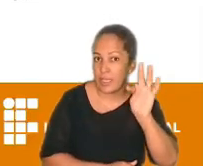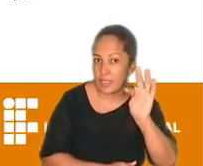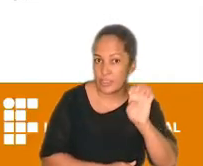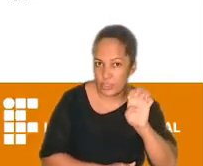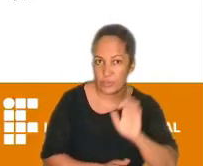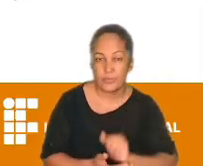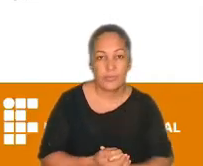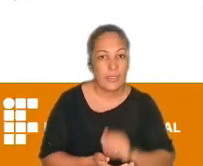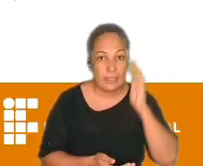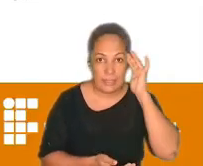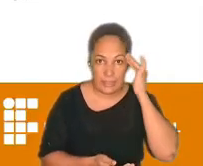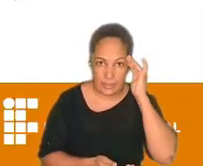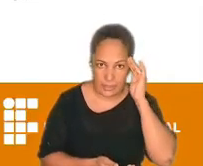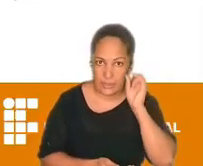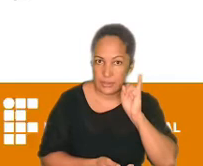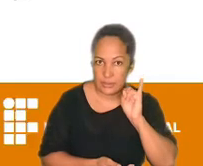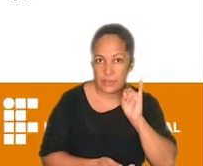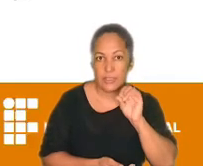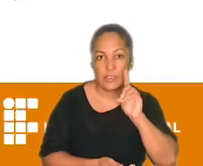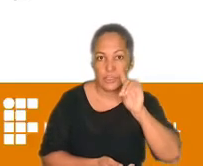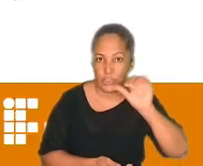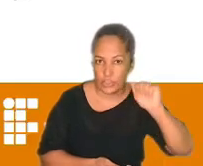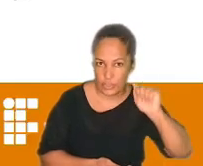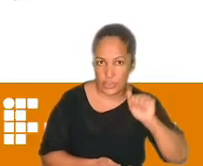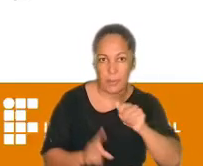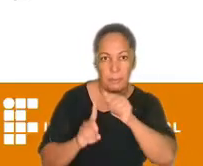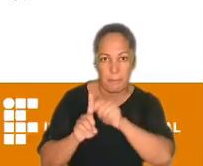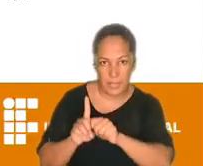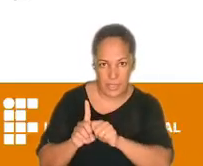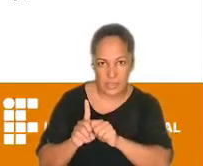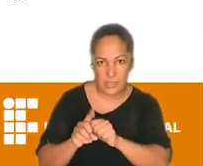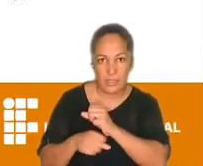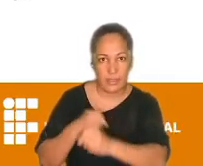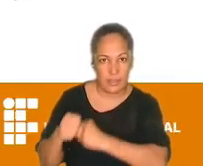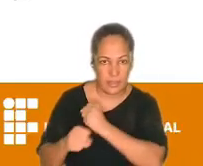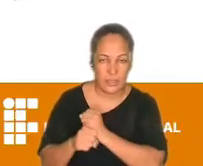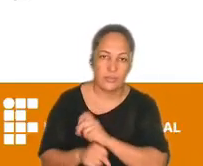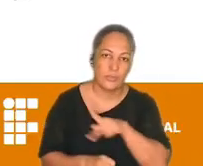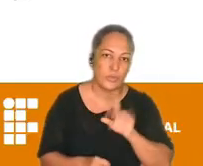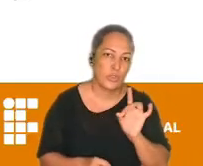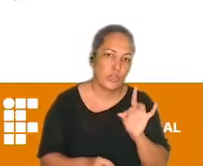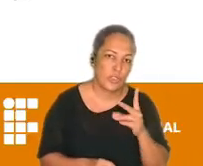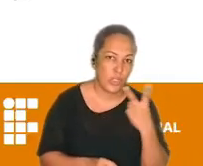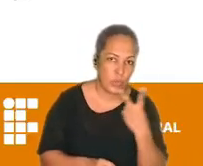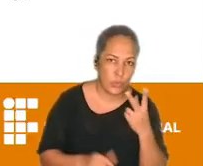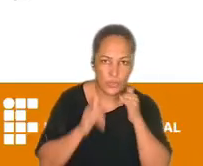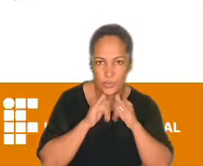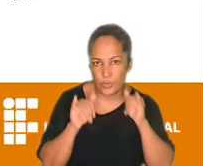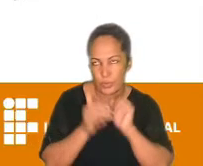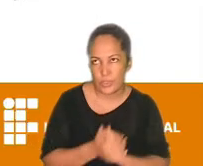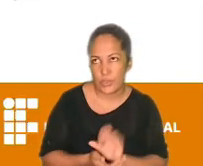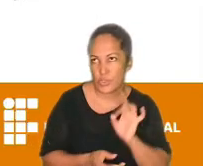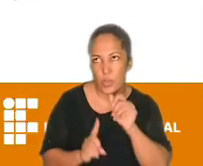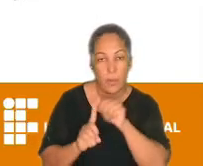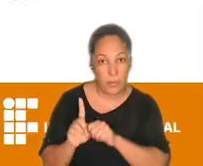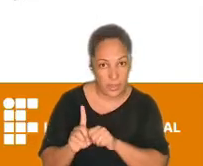entende-se data como dia, mês e ano. Professor, eu só tenho duas informações, eu só tenho um mês. Então, aí, meu amigo,